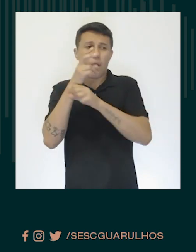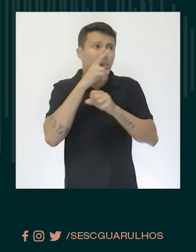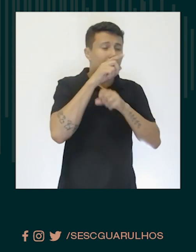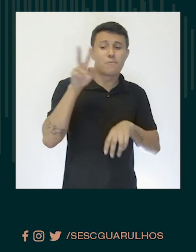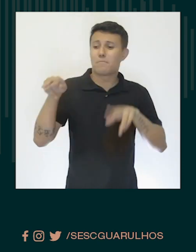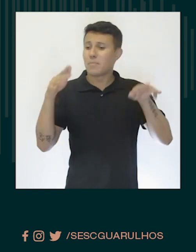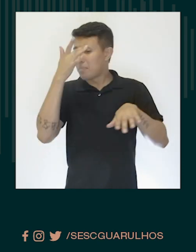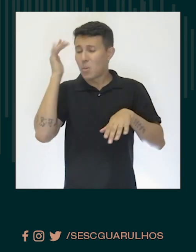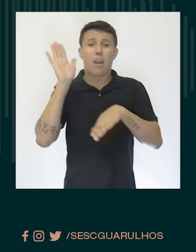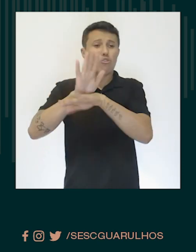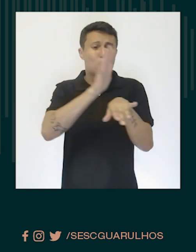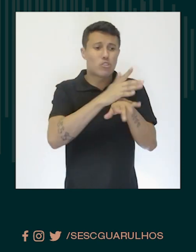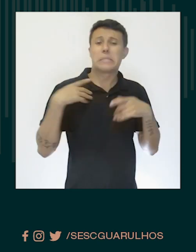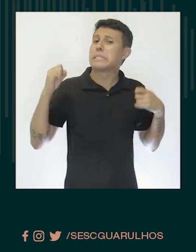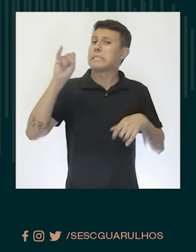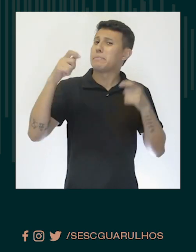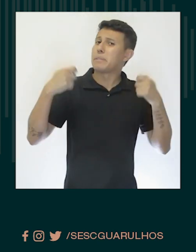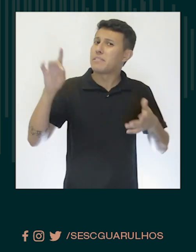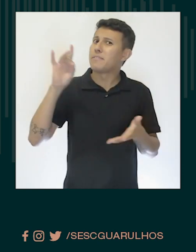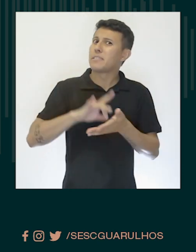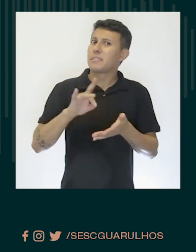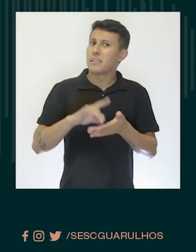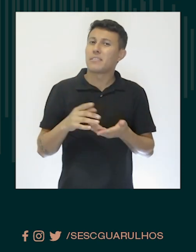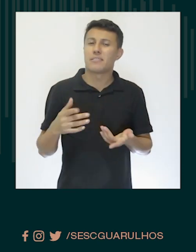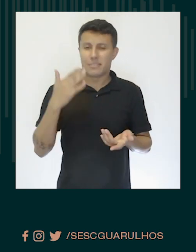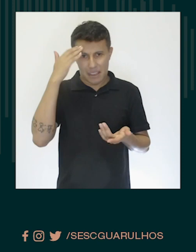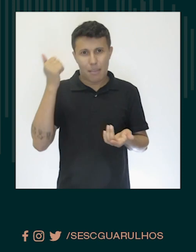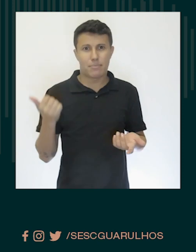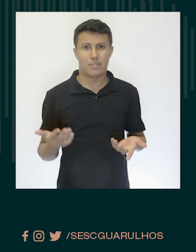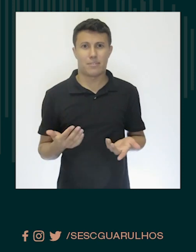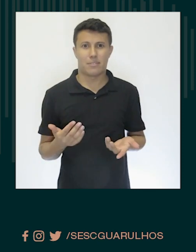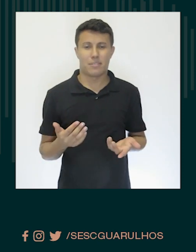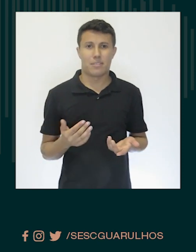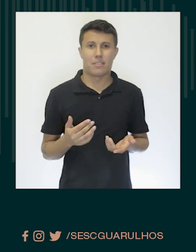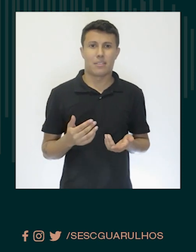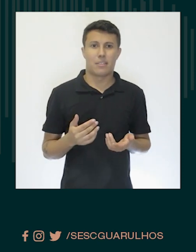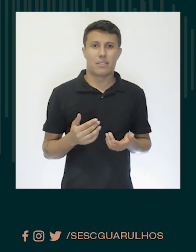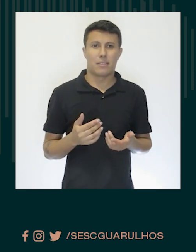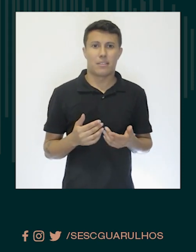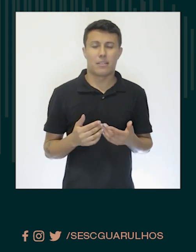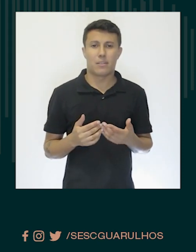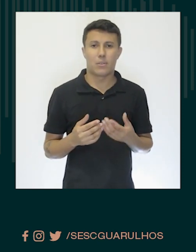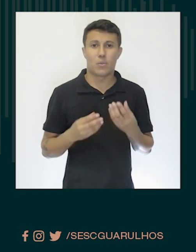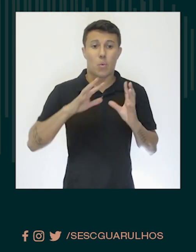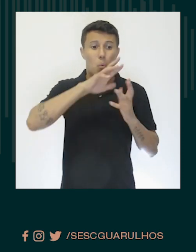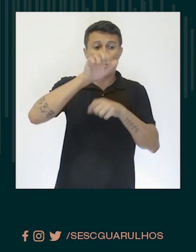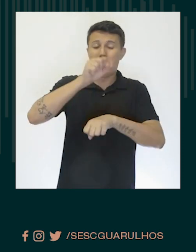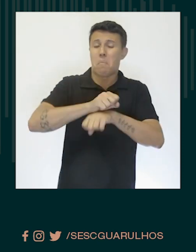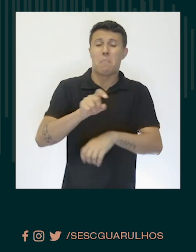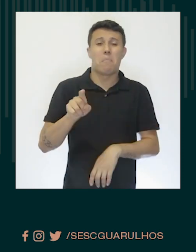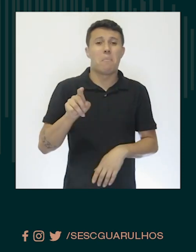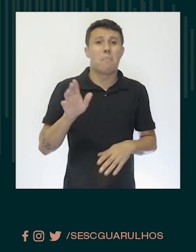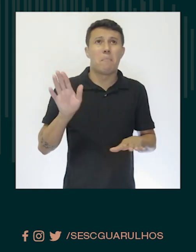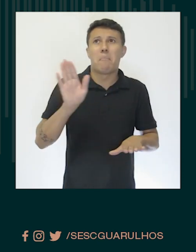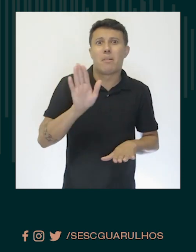E medite, tá ligado? Aproveite o silêncio. O mundo parou, mano. Tenta ligar